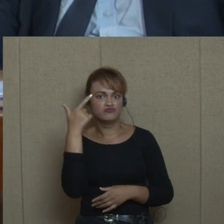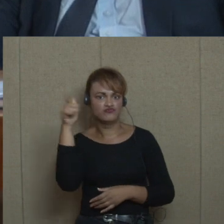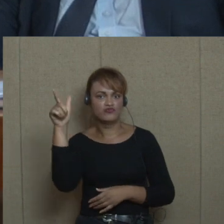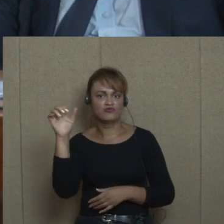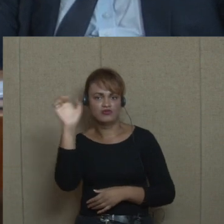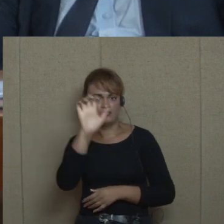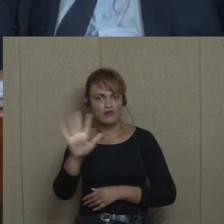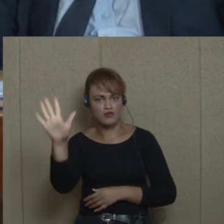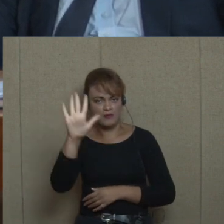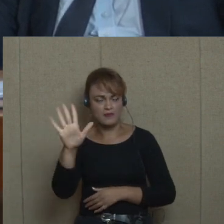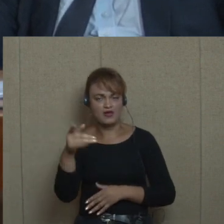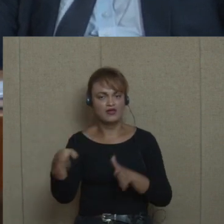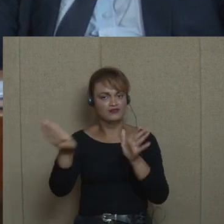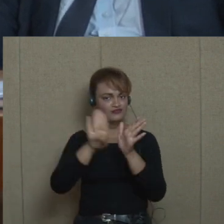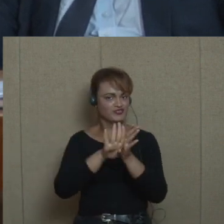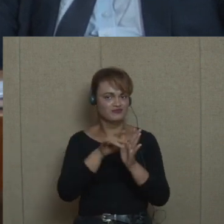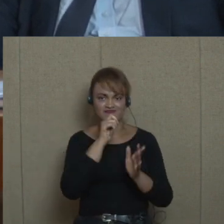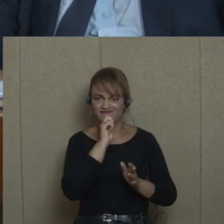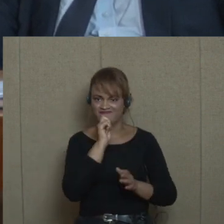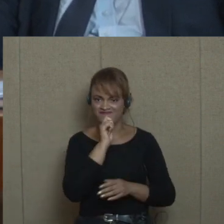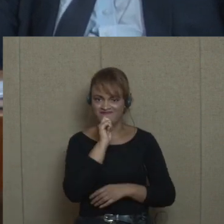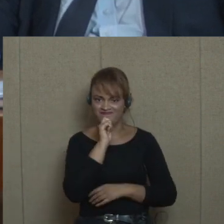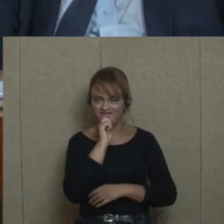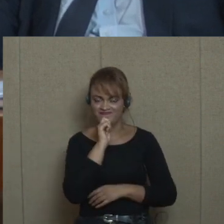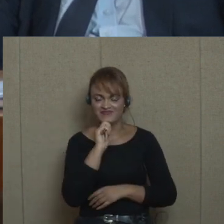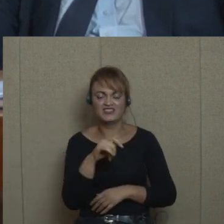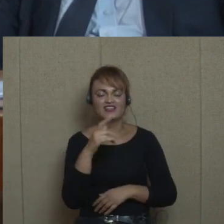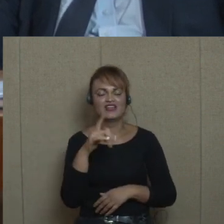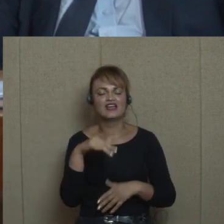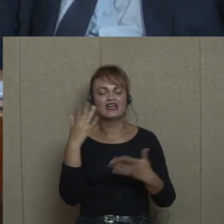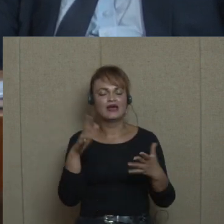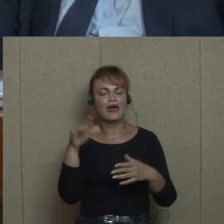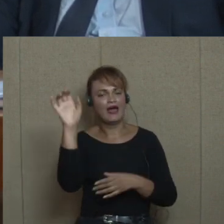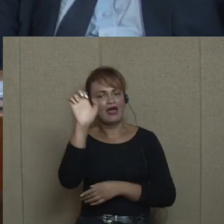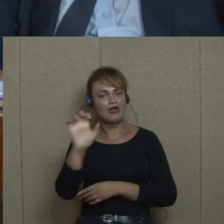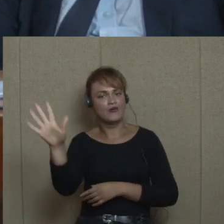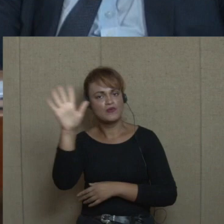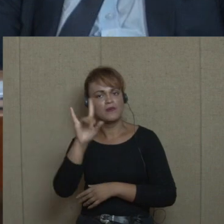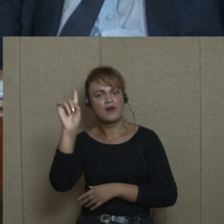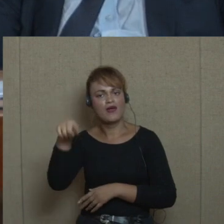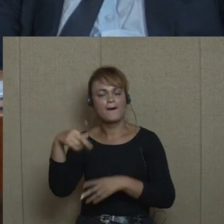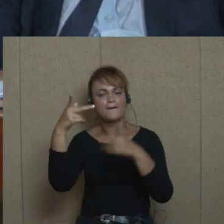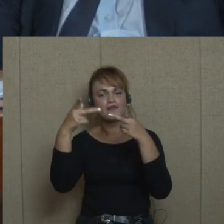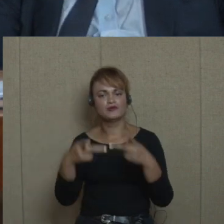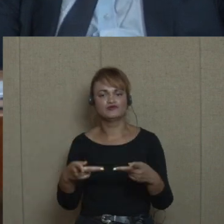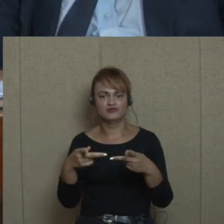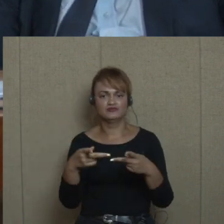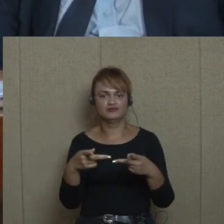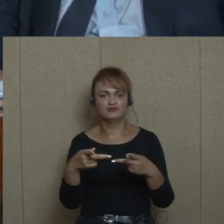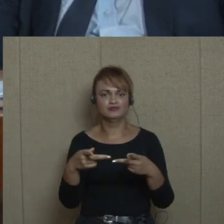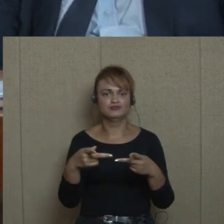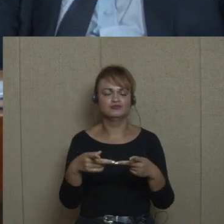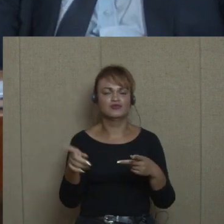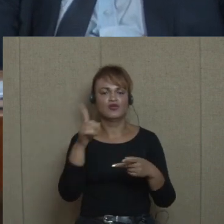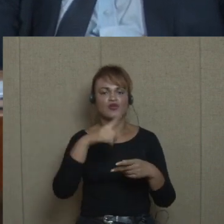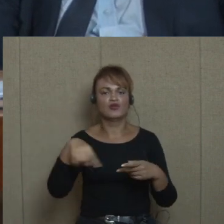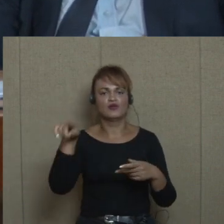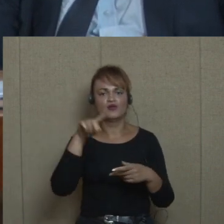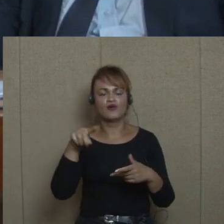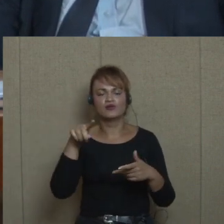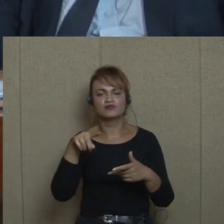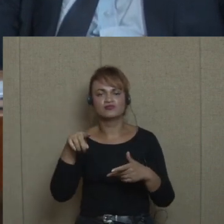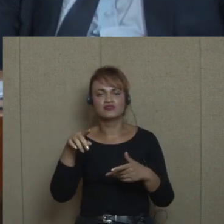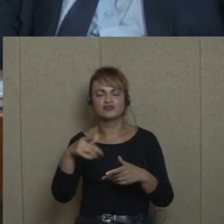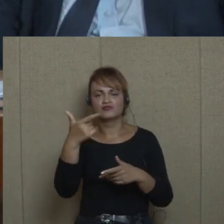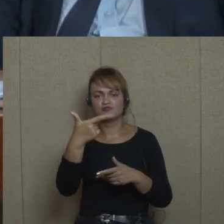Ainda não chegamos lá. A Europa é um projeto e nós somos